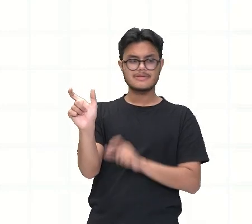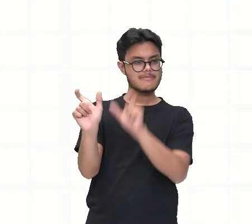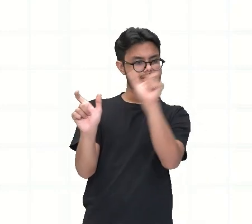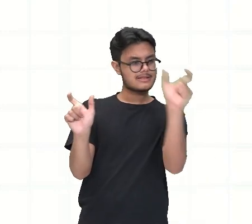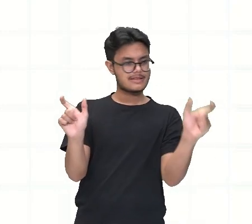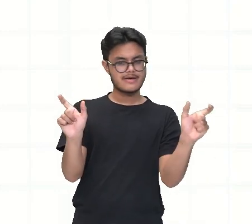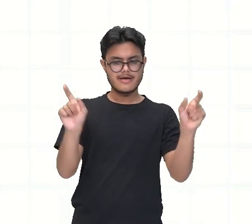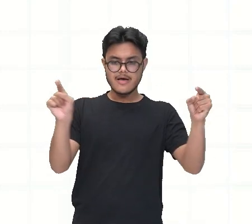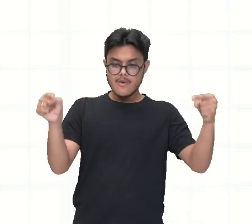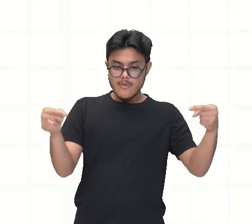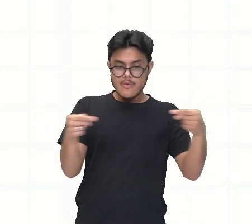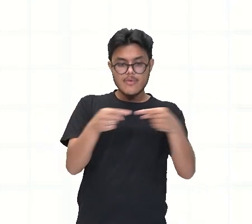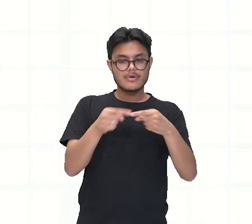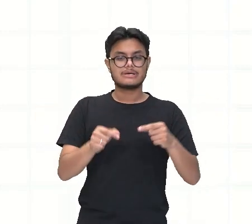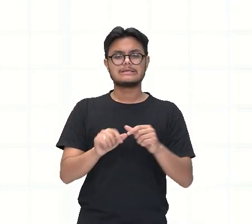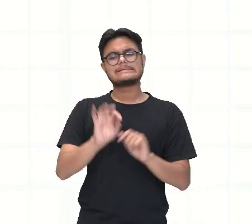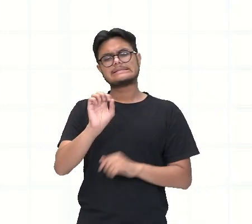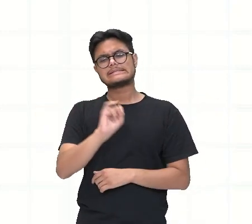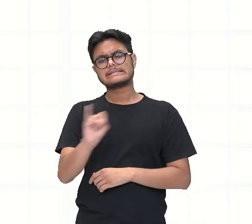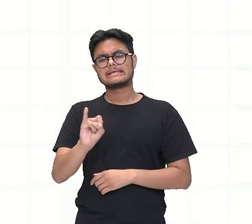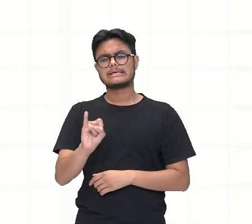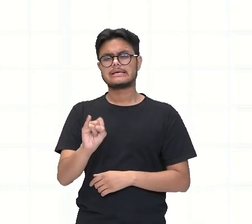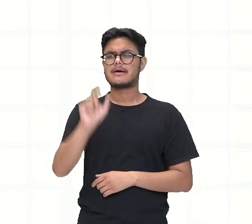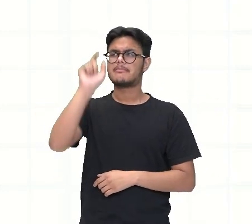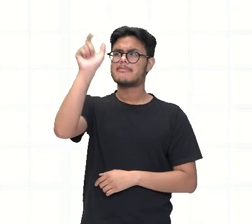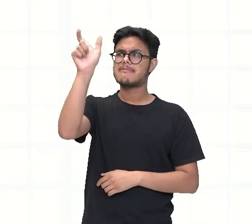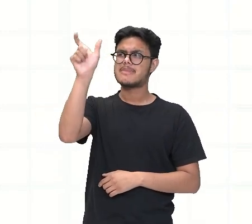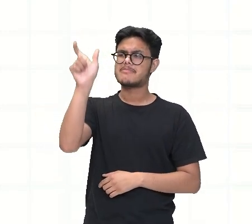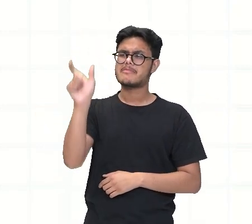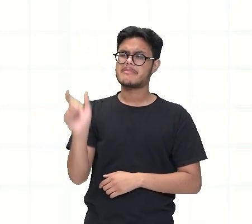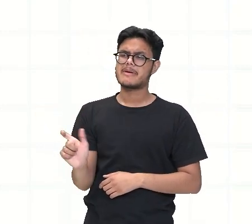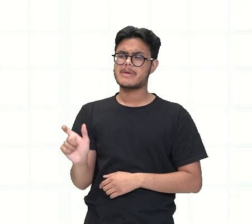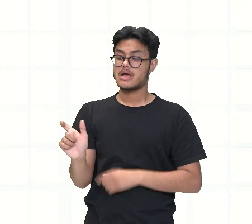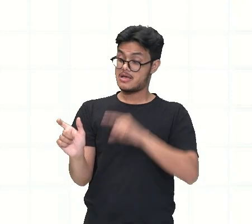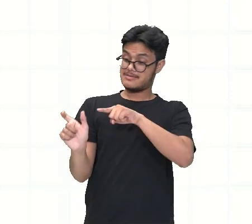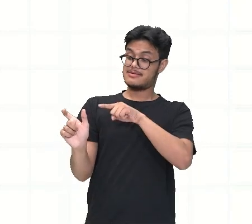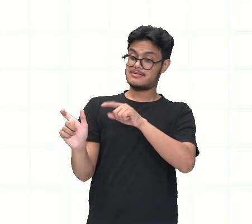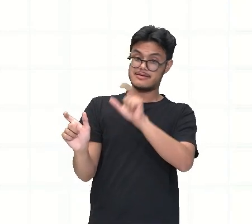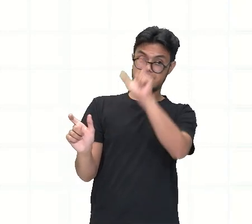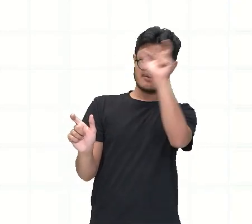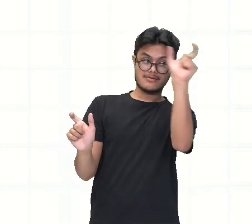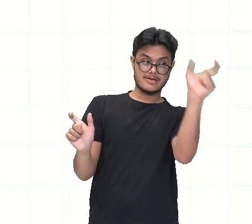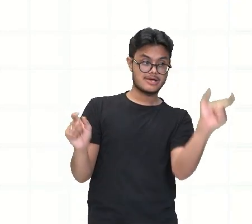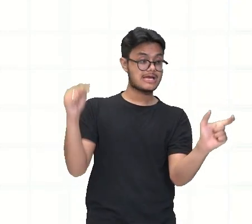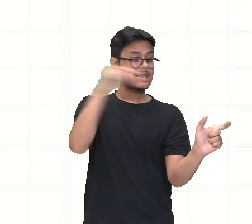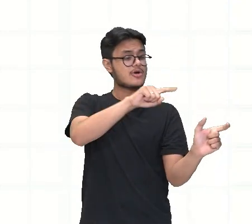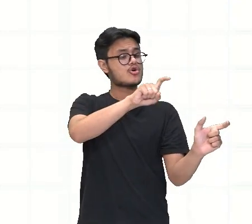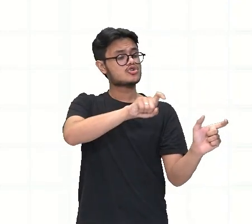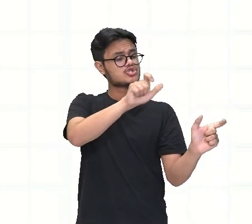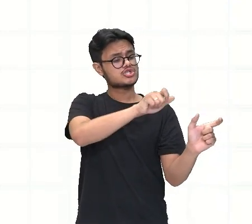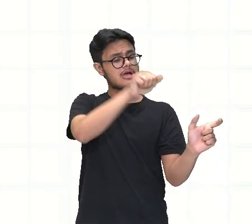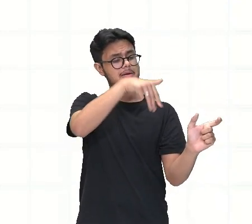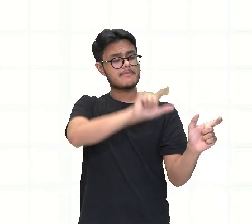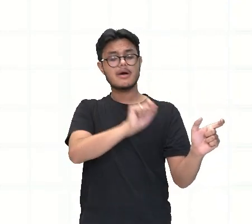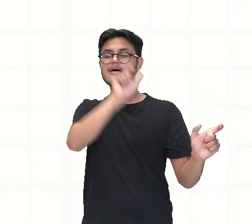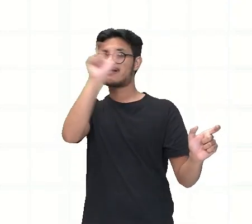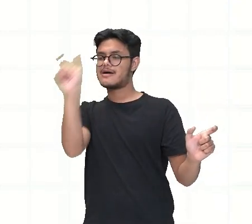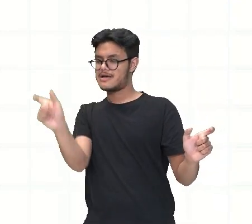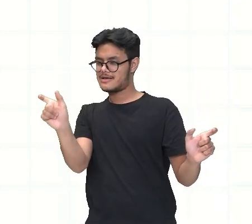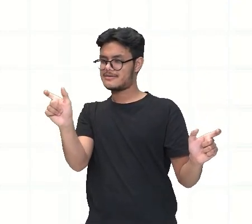Então, lá no texto, ele falou do xamã. E aí, mais adiante, para eu não repetir o xamã, eu vou e substituo